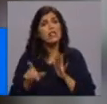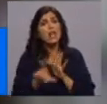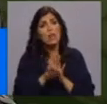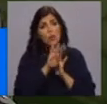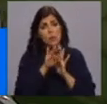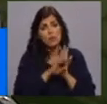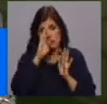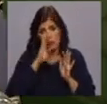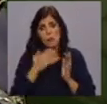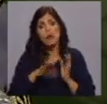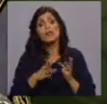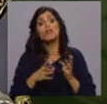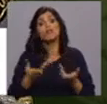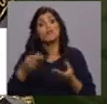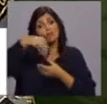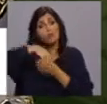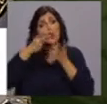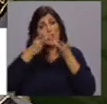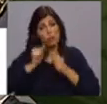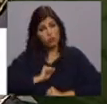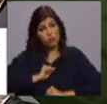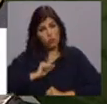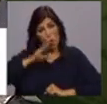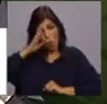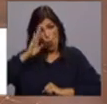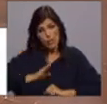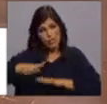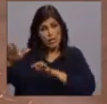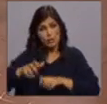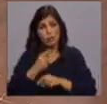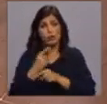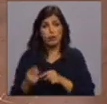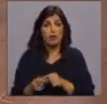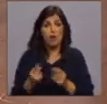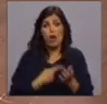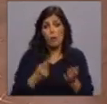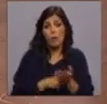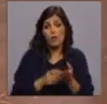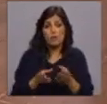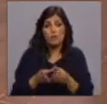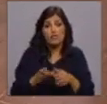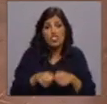sim através do orçamento do Exército, porque é um artigo perecível. Uma solução que se